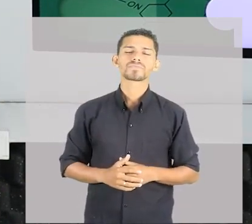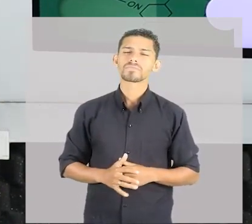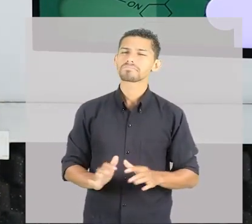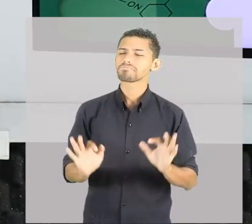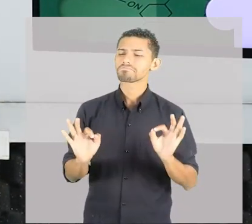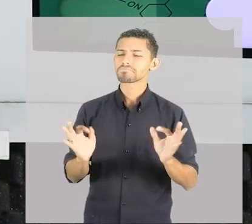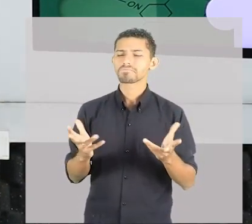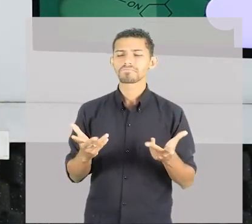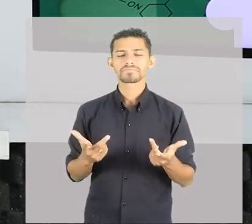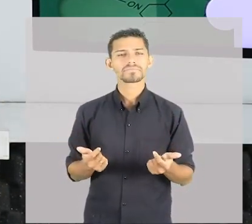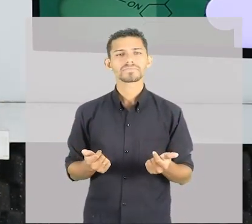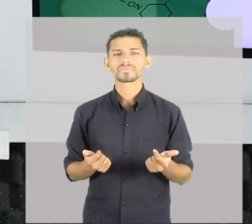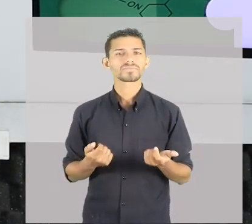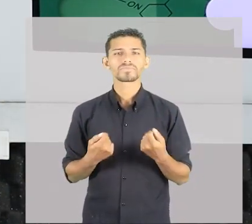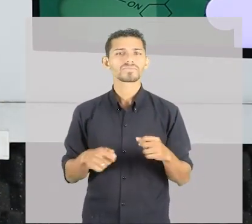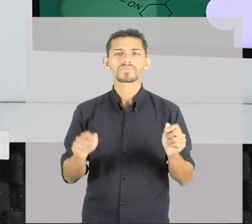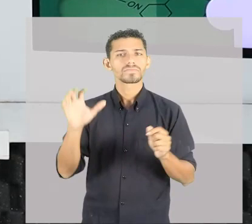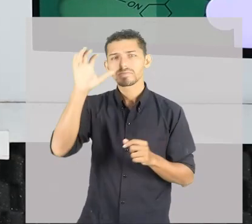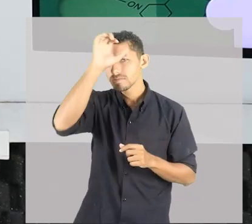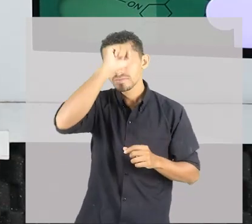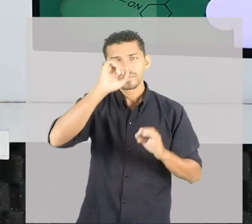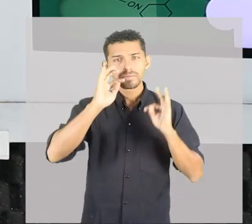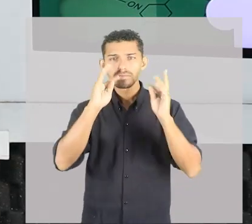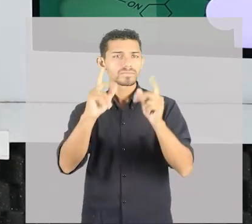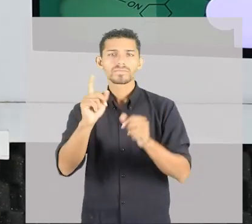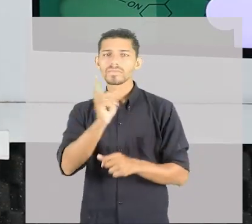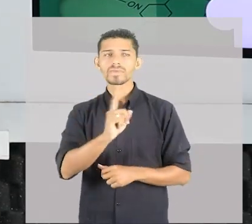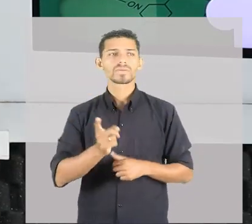massa tu não precisa saber todas asas equações